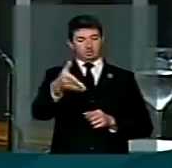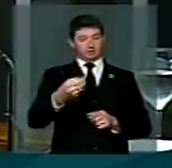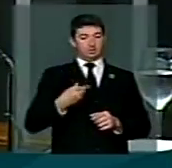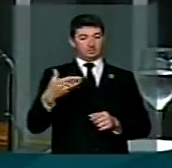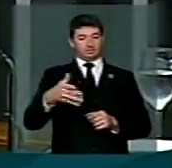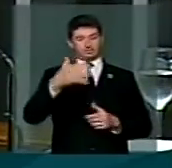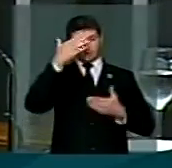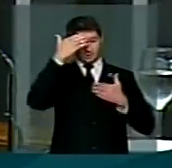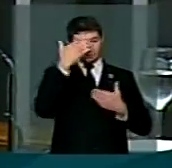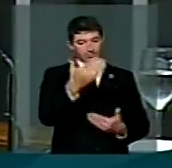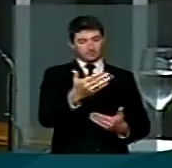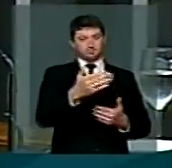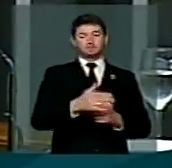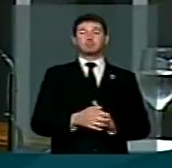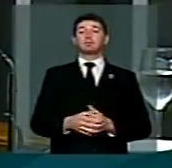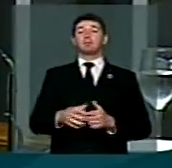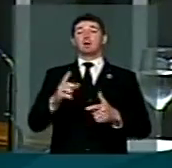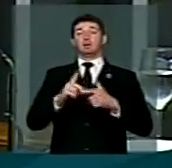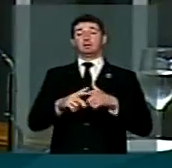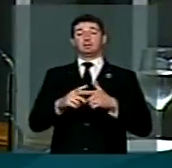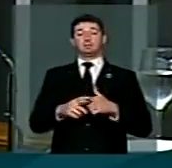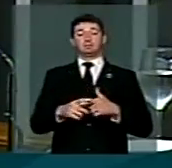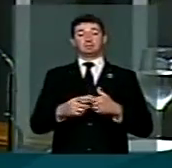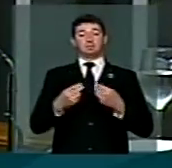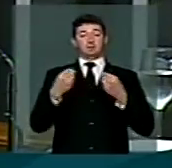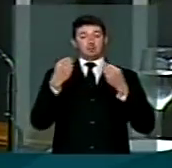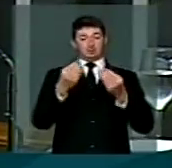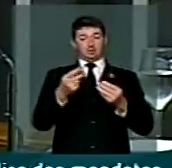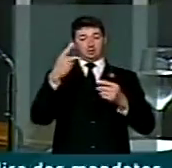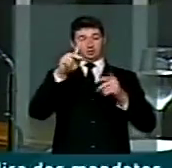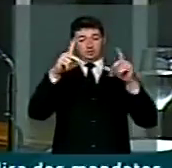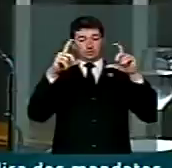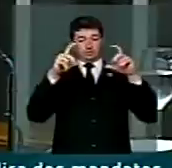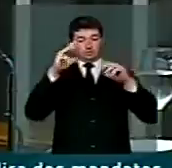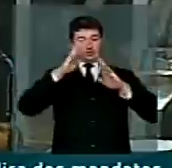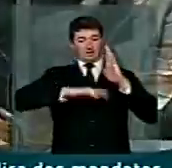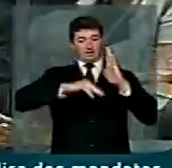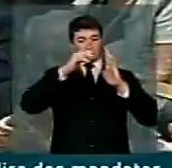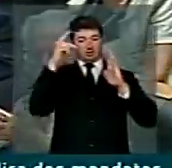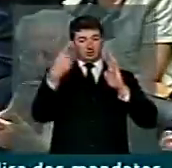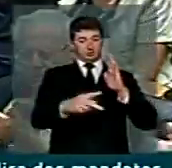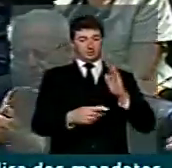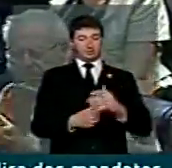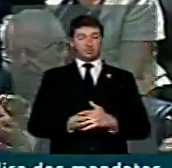nossa gratidão por colocar sua arte